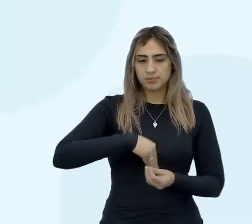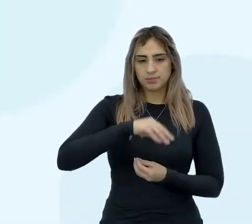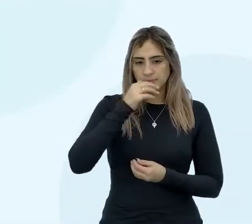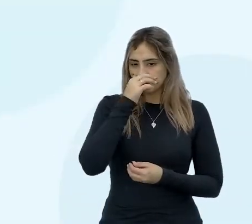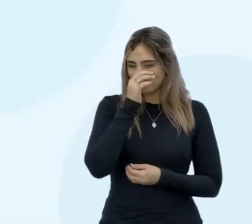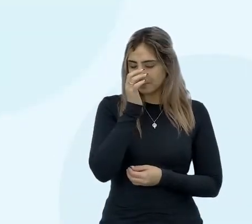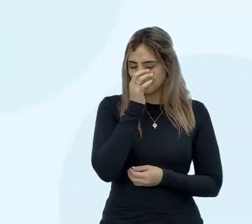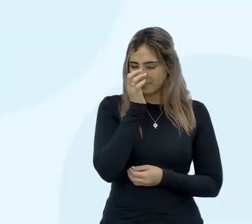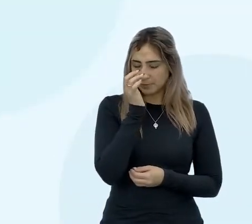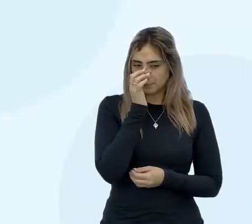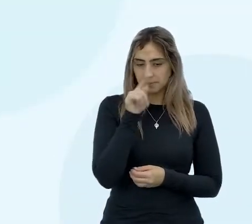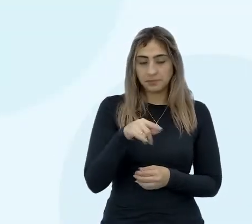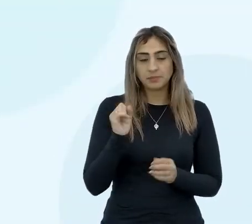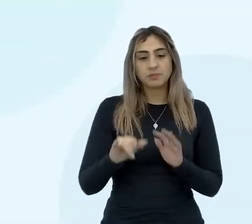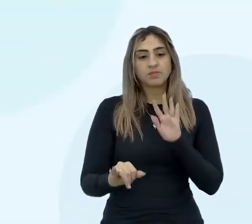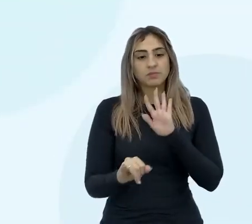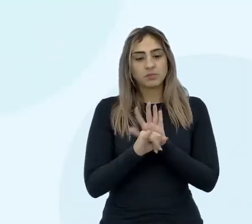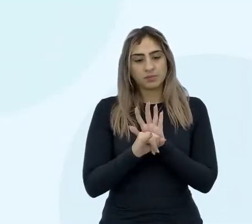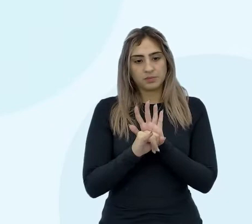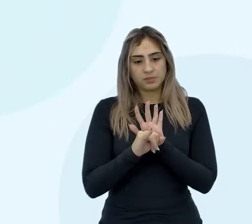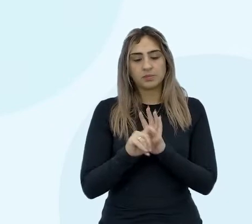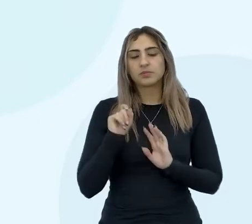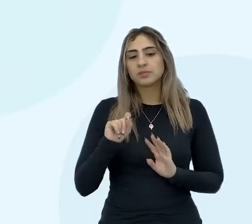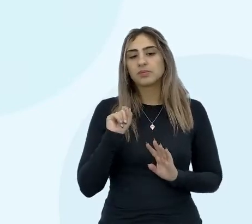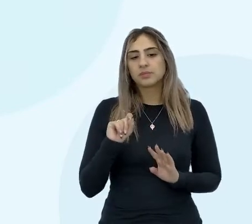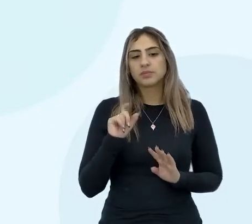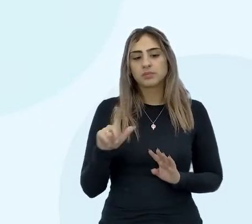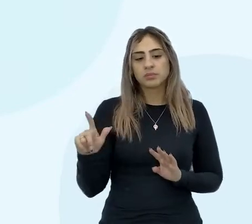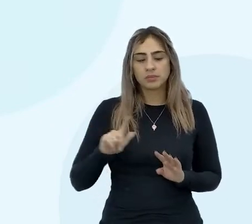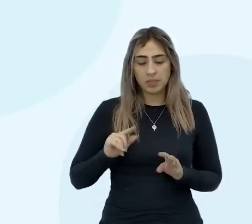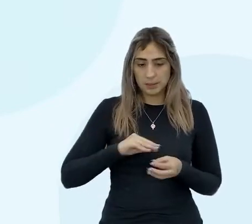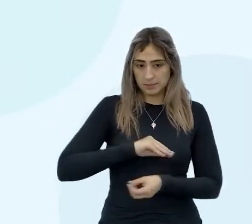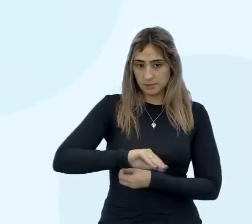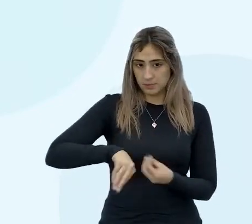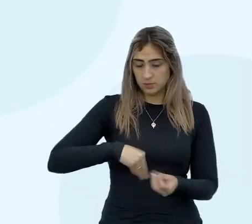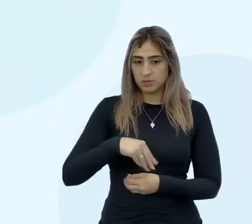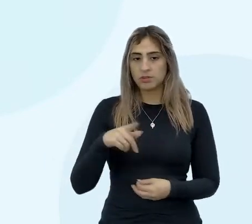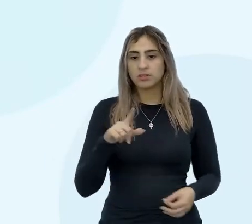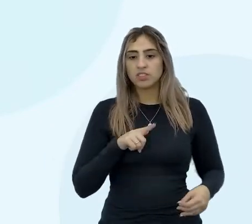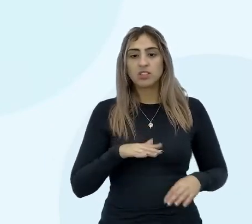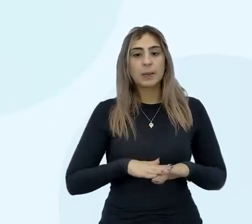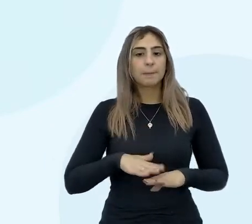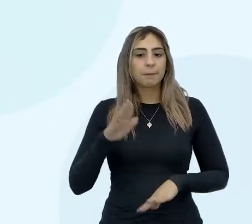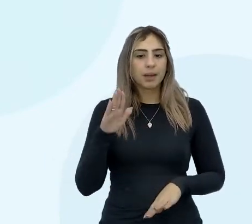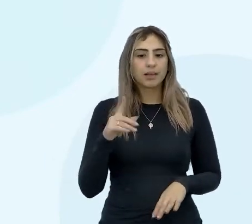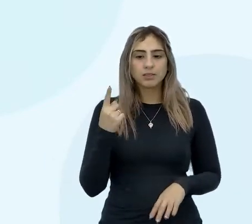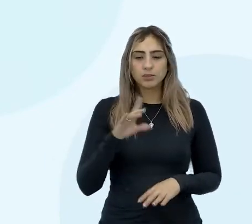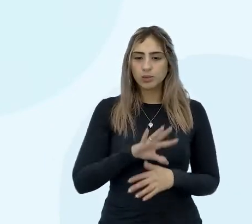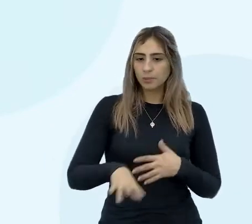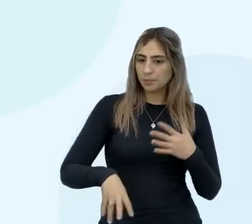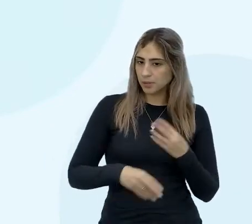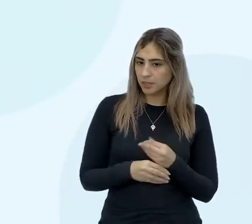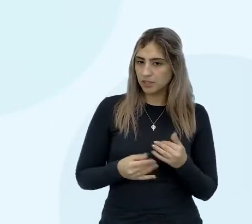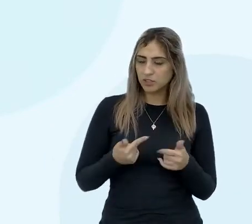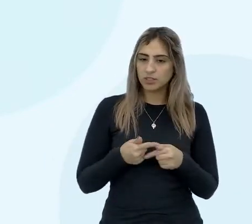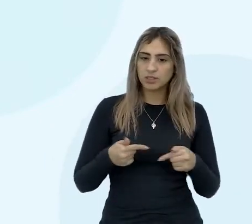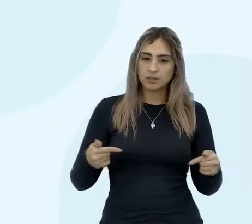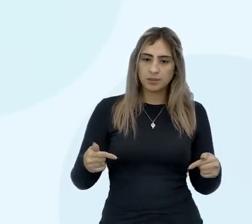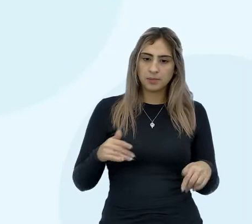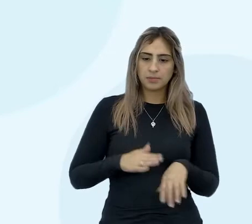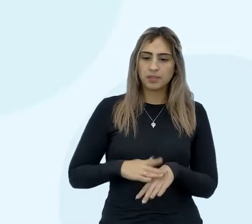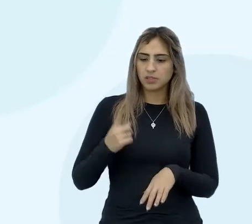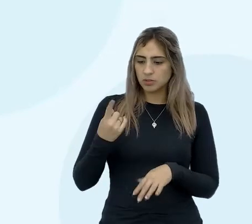elas podem ser identificadas. Então, toda vez que a gente tem mistura, a gente tem mais de um componente químico, mais de